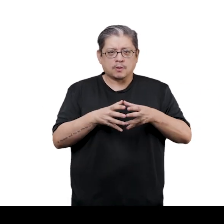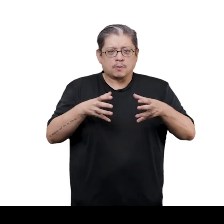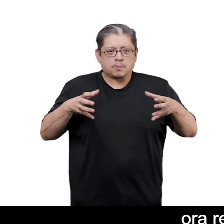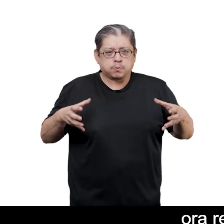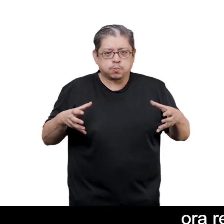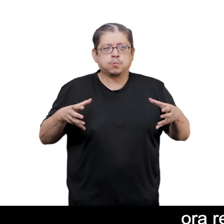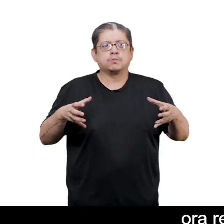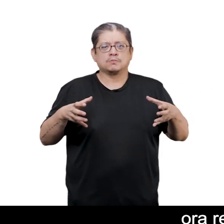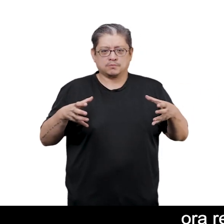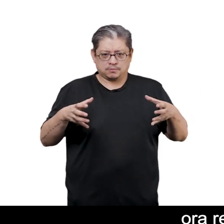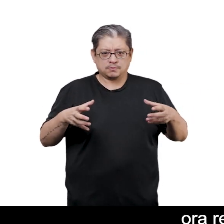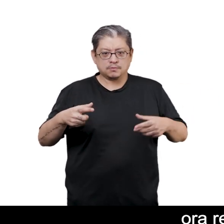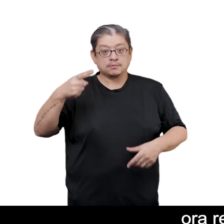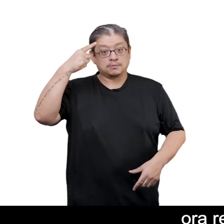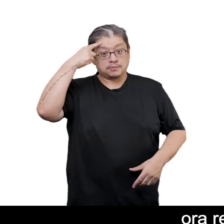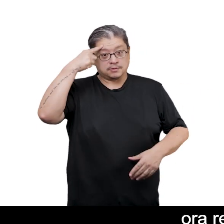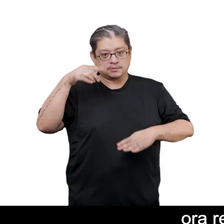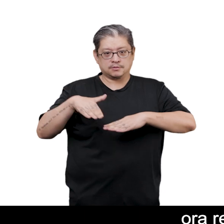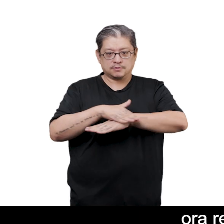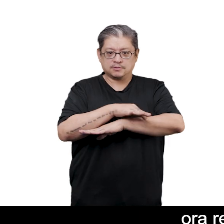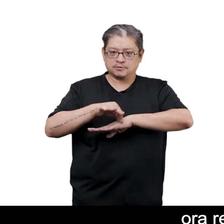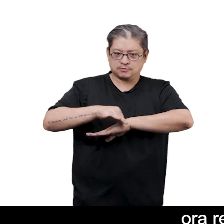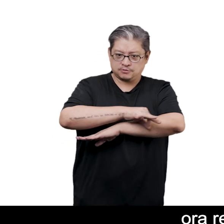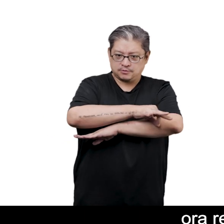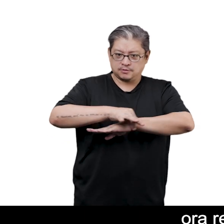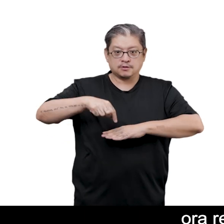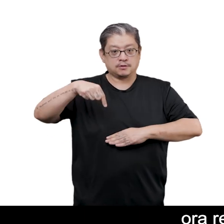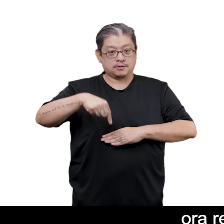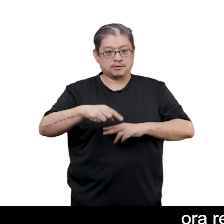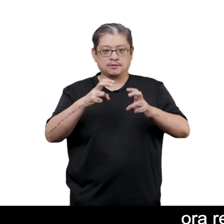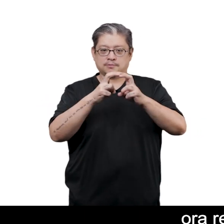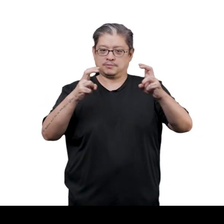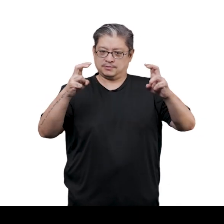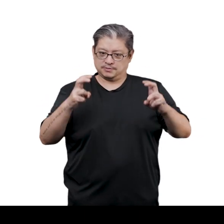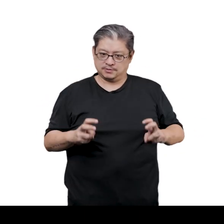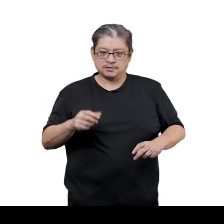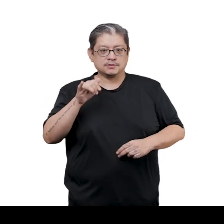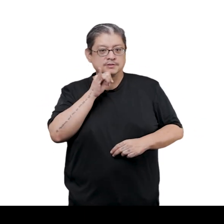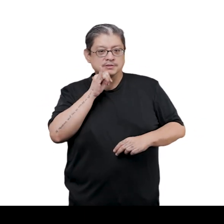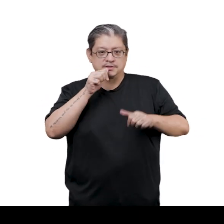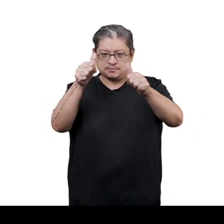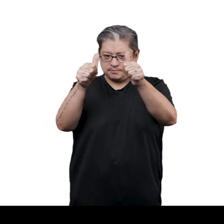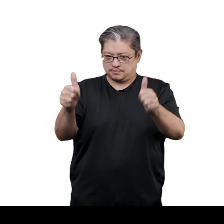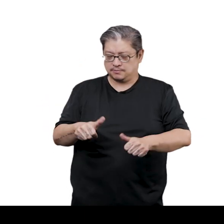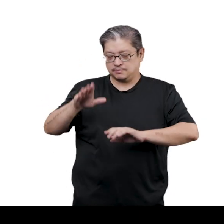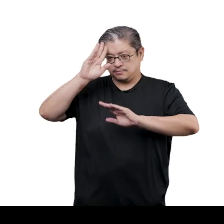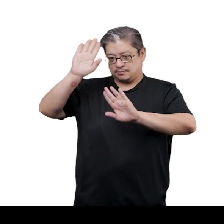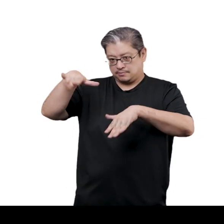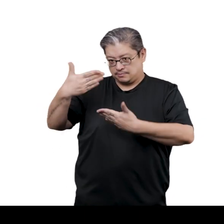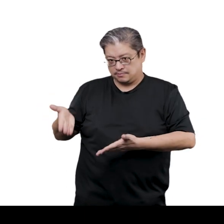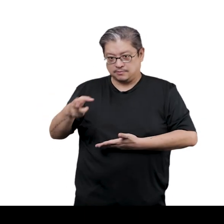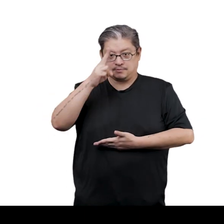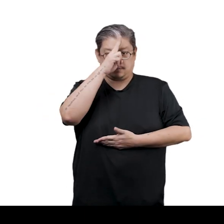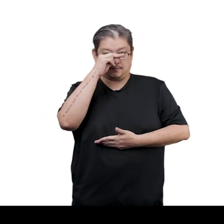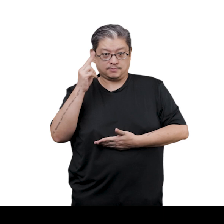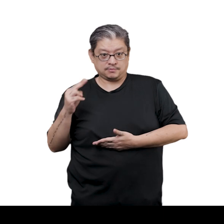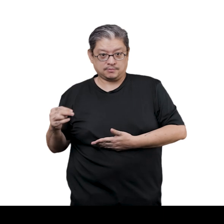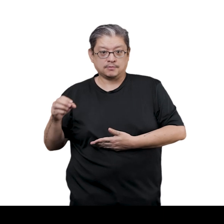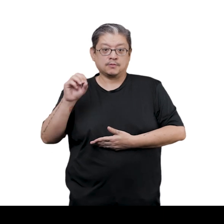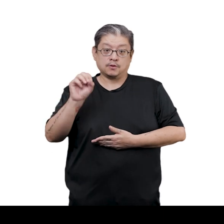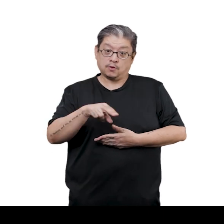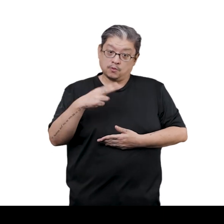volumes, ora remetendo a aspectos arquitetônicos do próprio MASP, caso da escultura dedicada a Lina